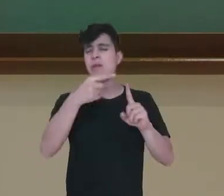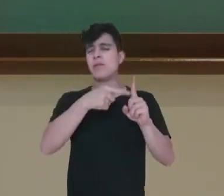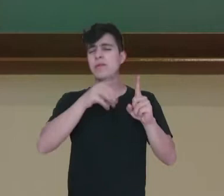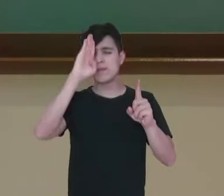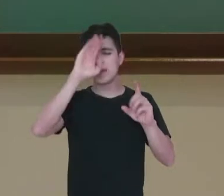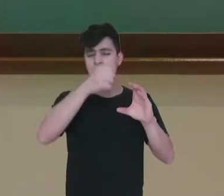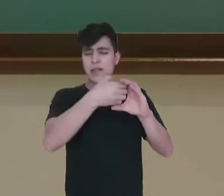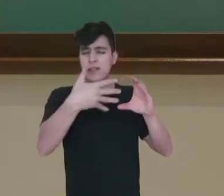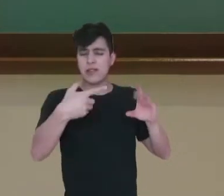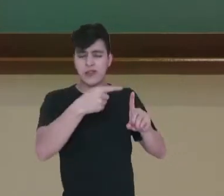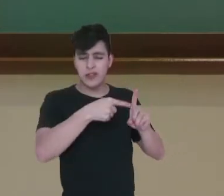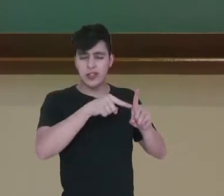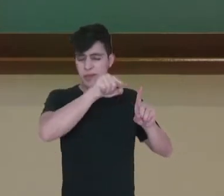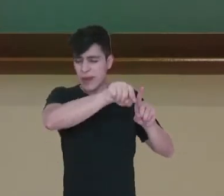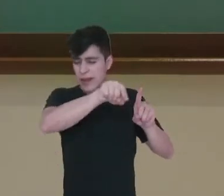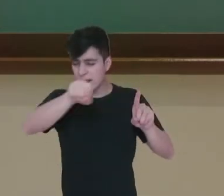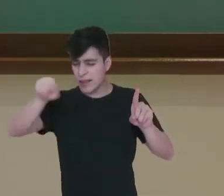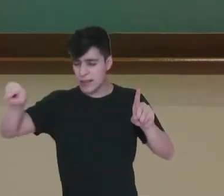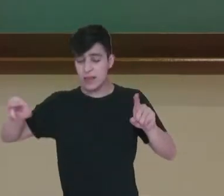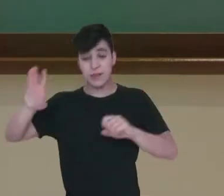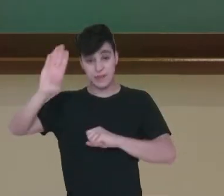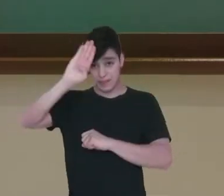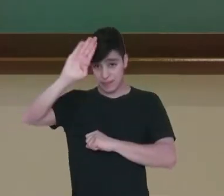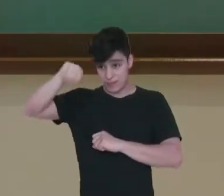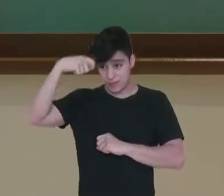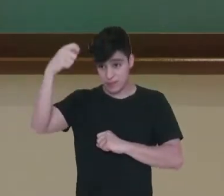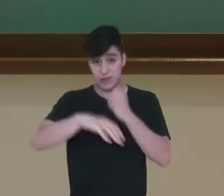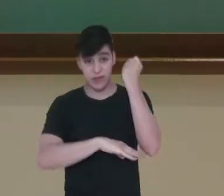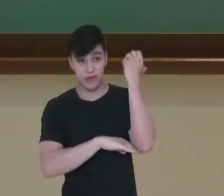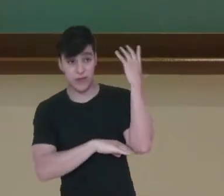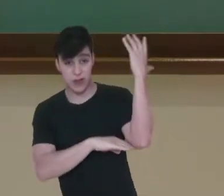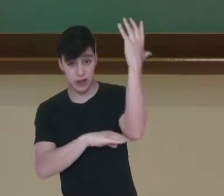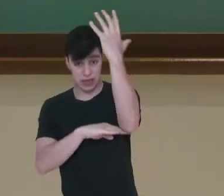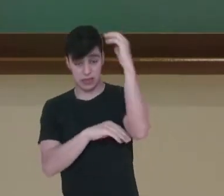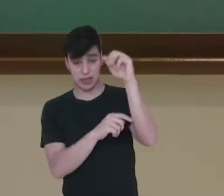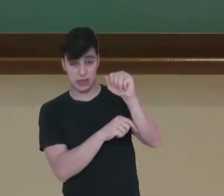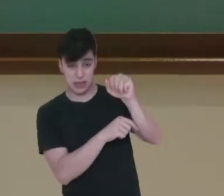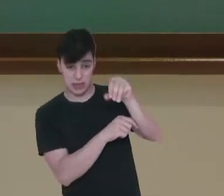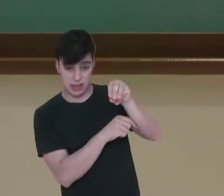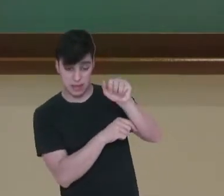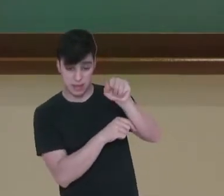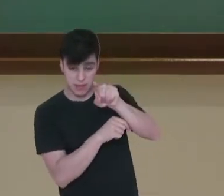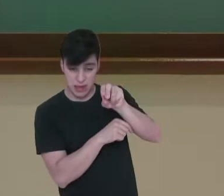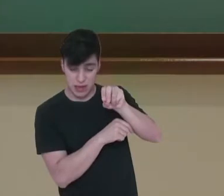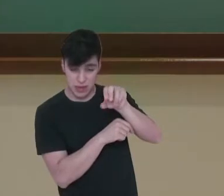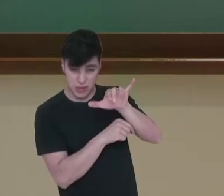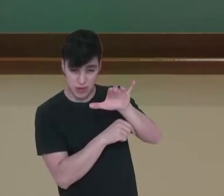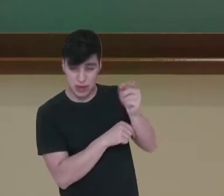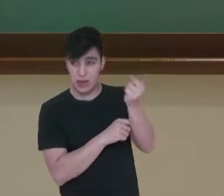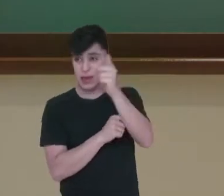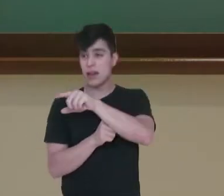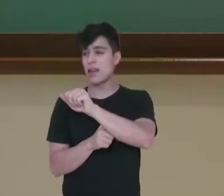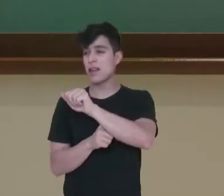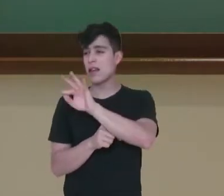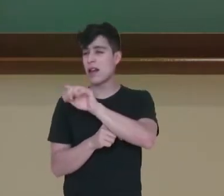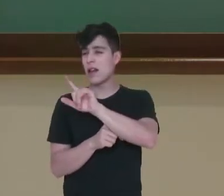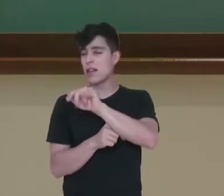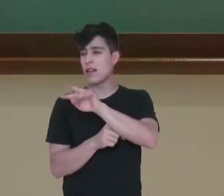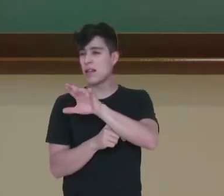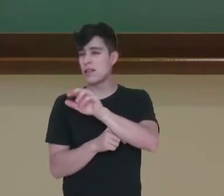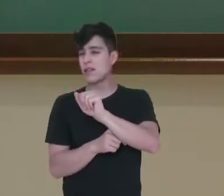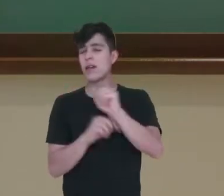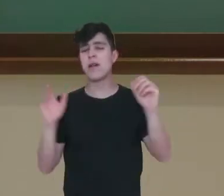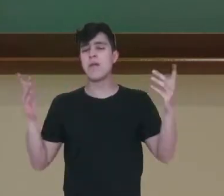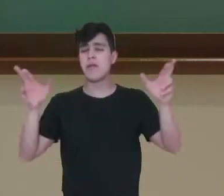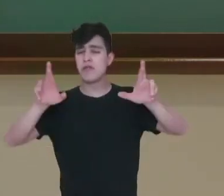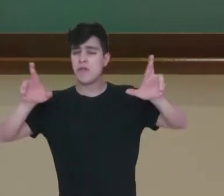de vegetação, especialmente floresta amazônica e floresta atlântica, para a gente entender quais as semelhanças,